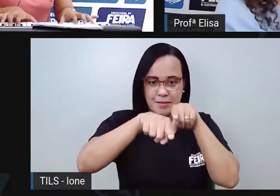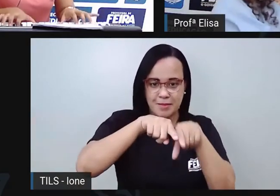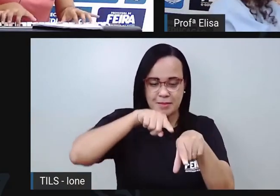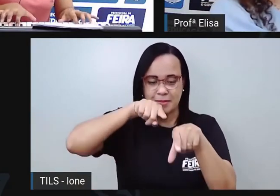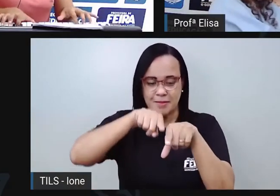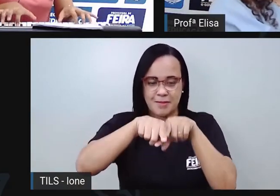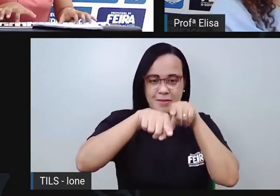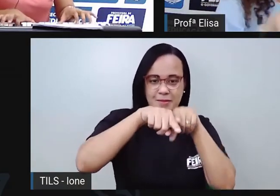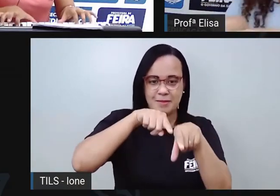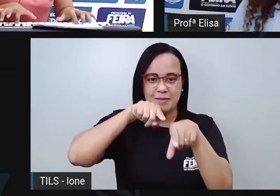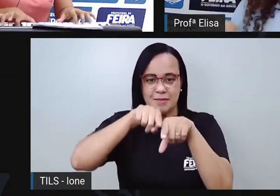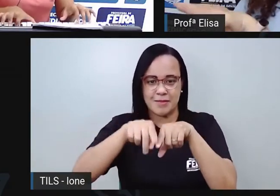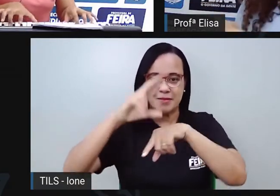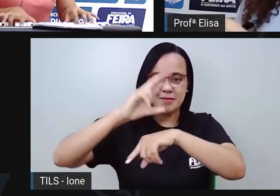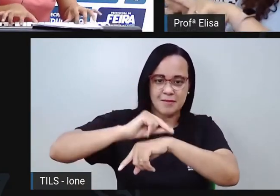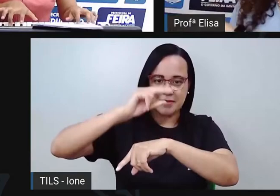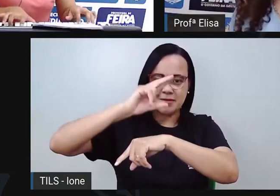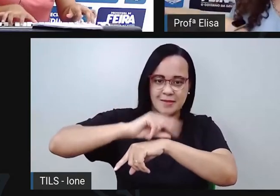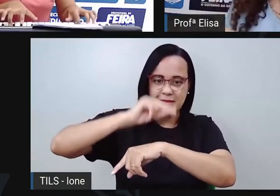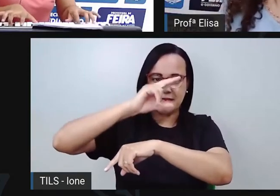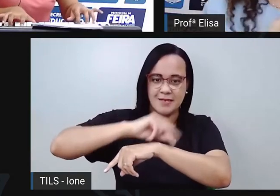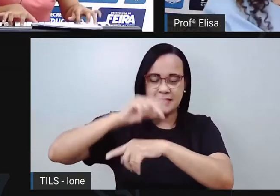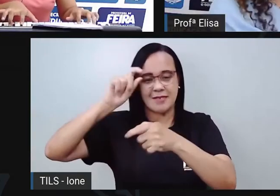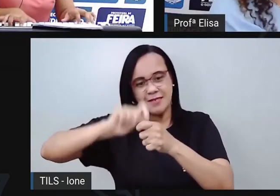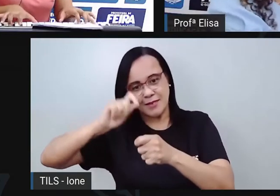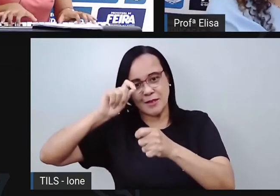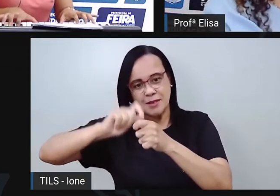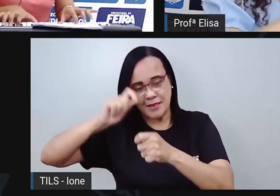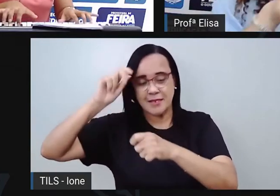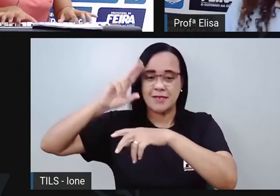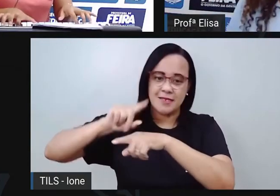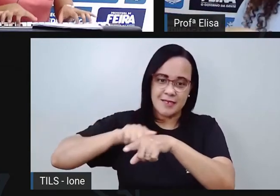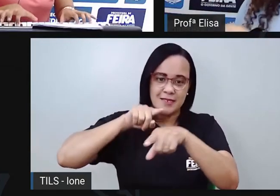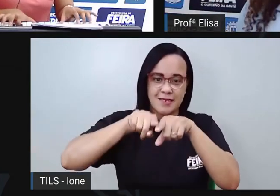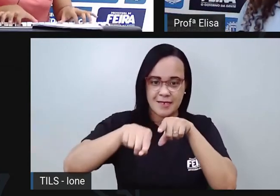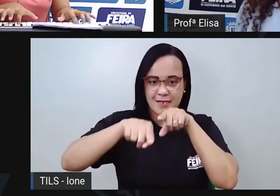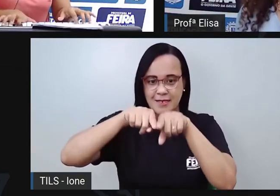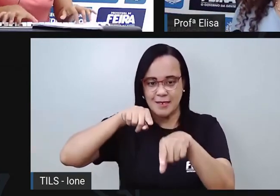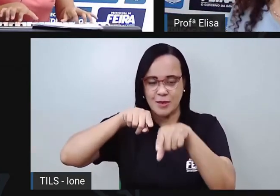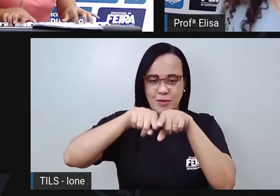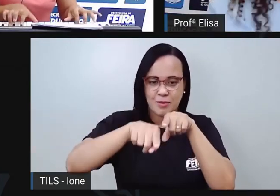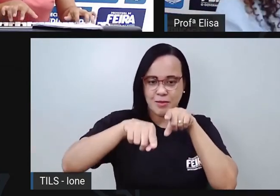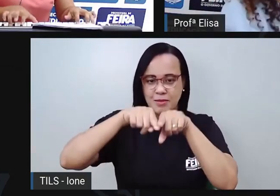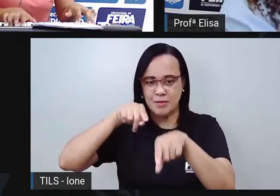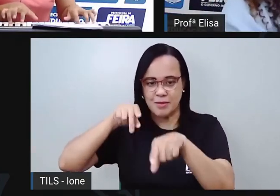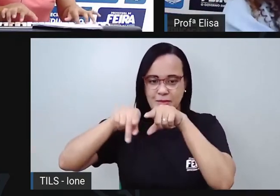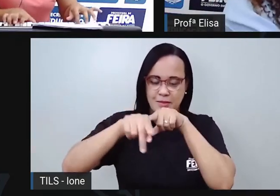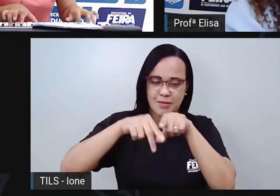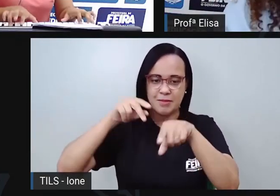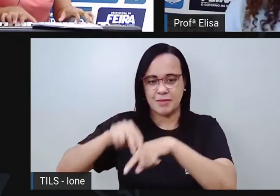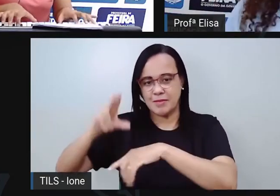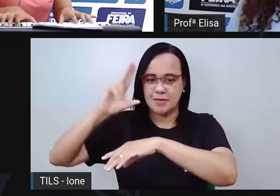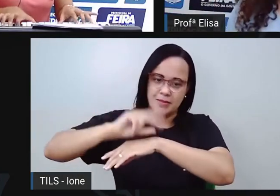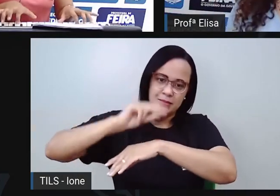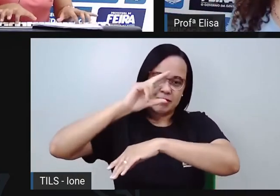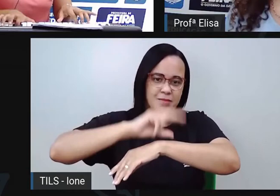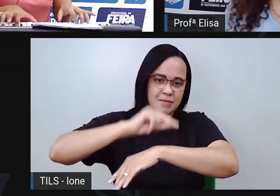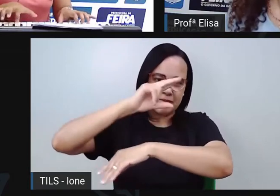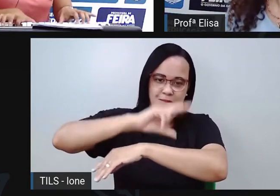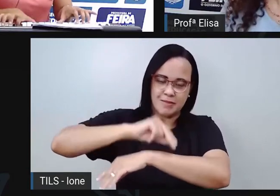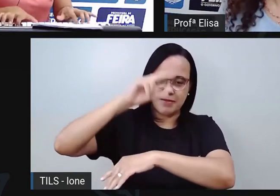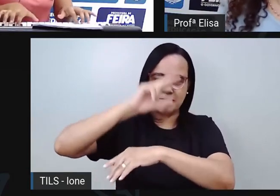faz que é assim que eu digo faça uma perna na outra